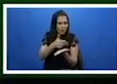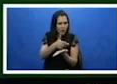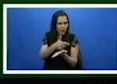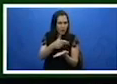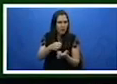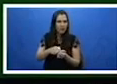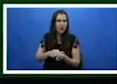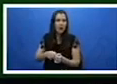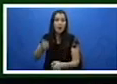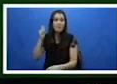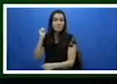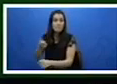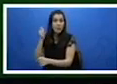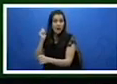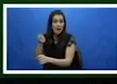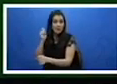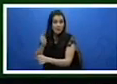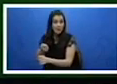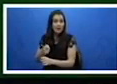martelo,